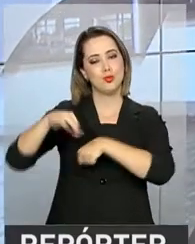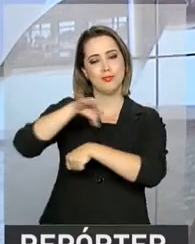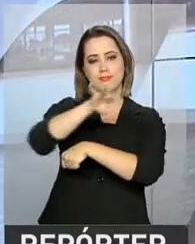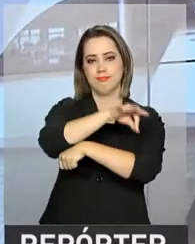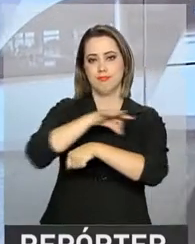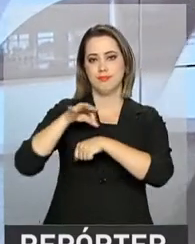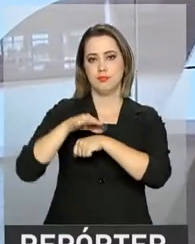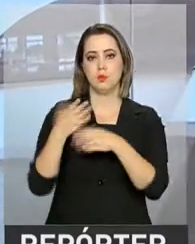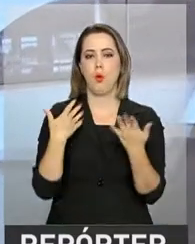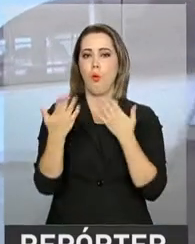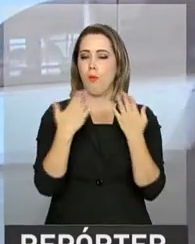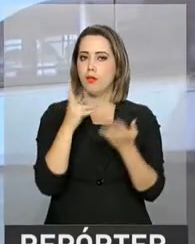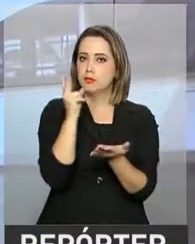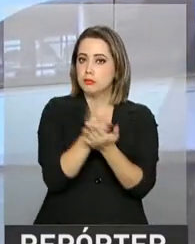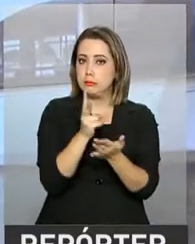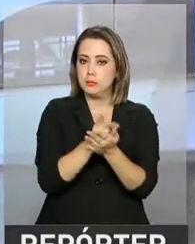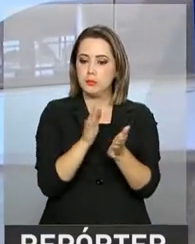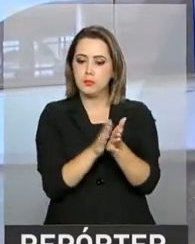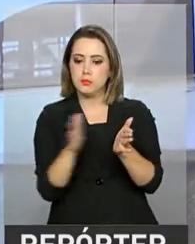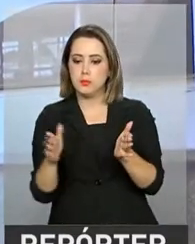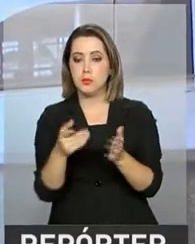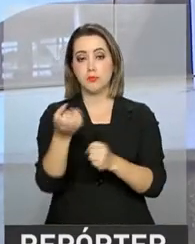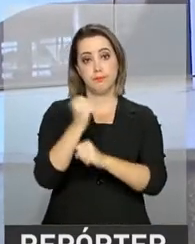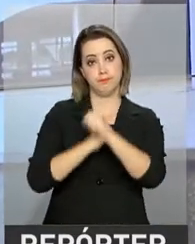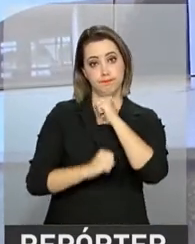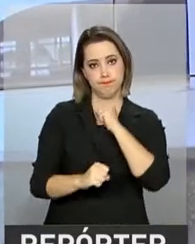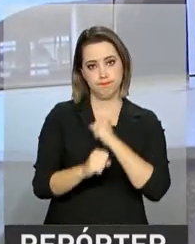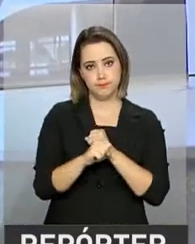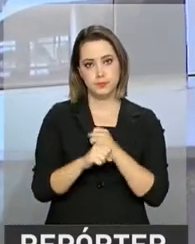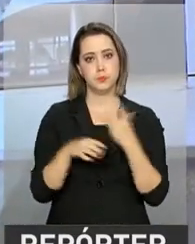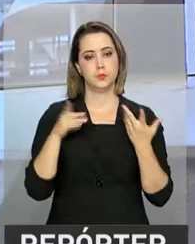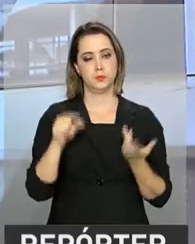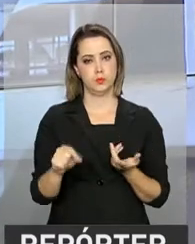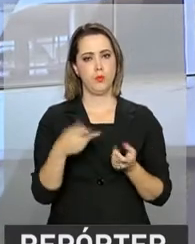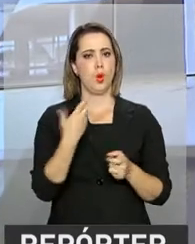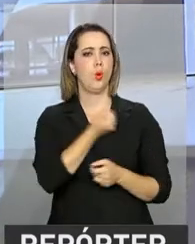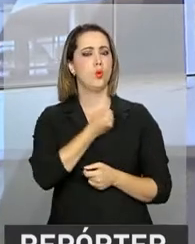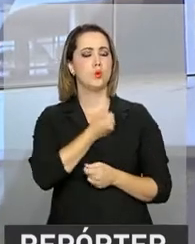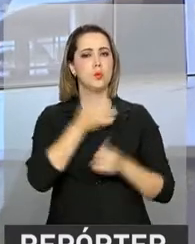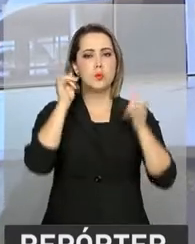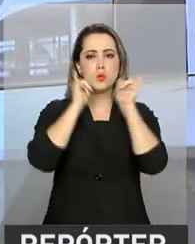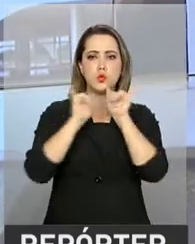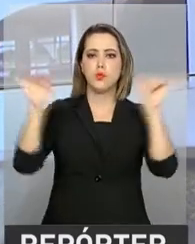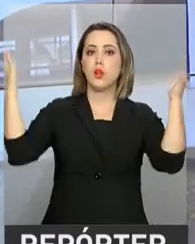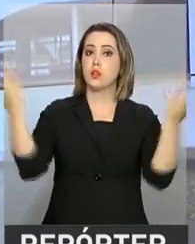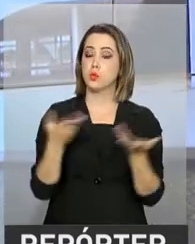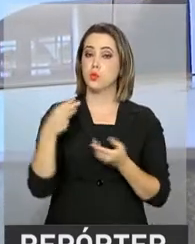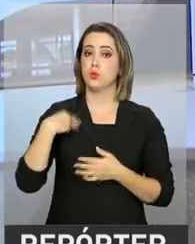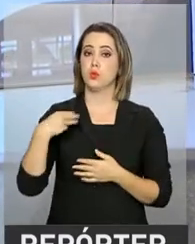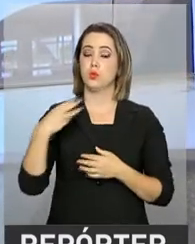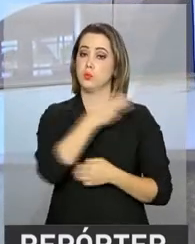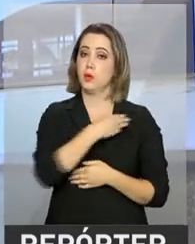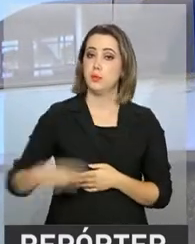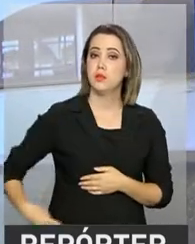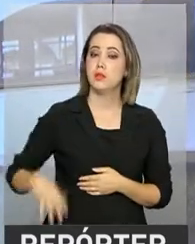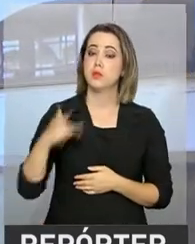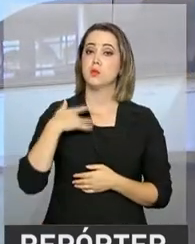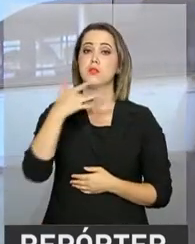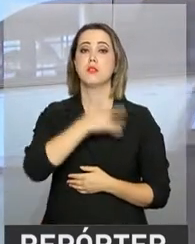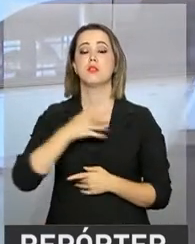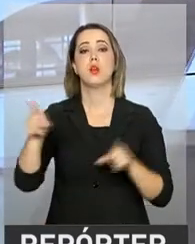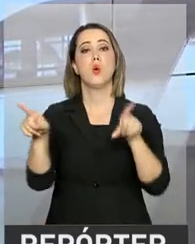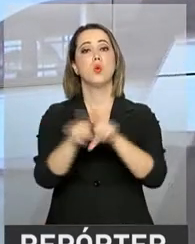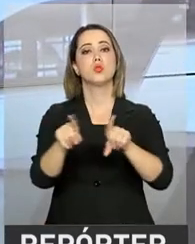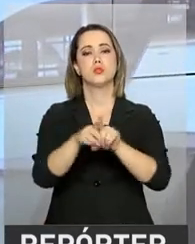na comparação com o mesmo período de 2010 16 os dados foram divulgados hoje pelo ministro da saúde que também